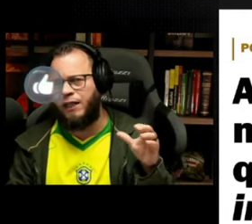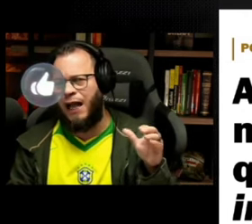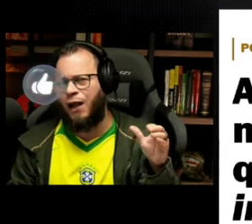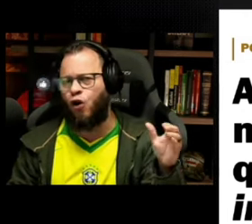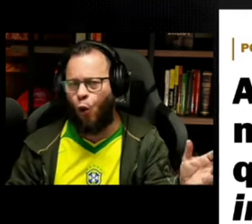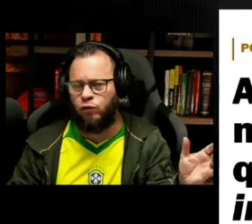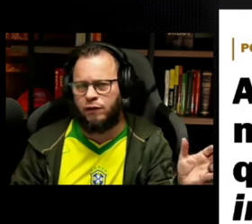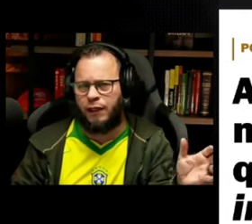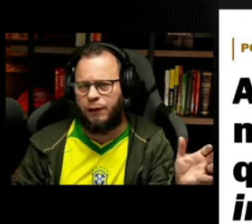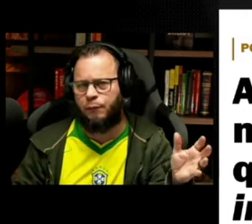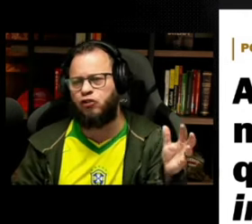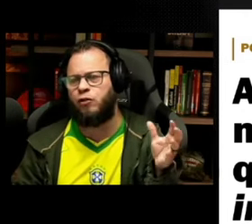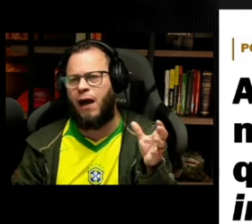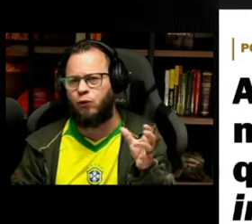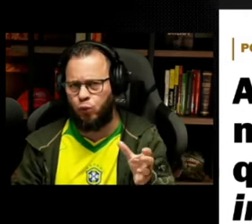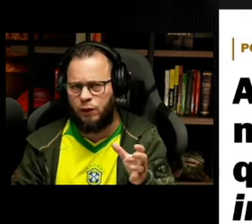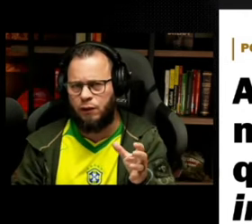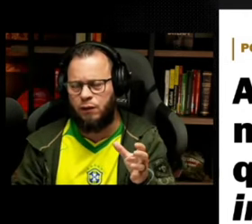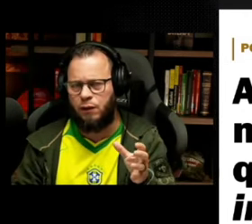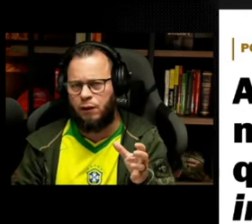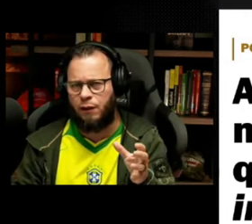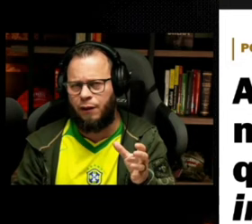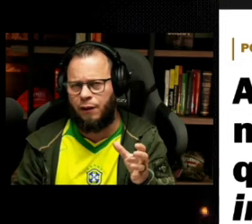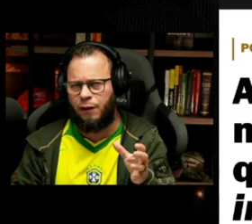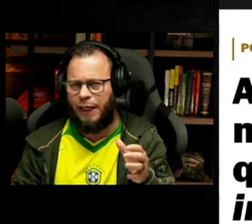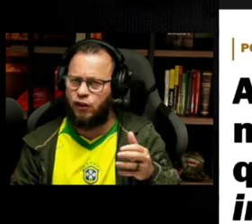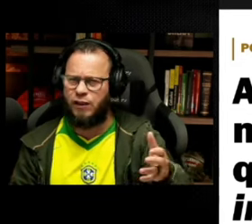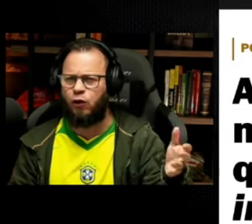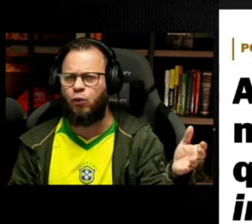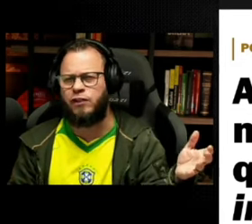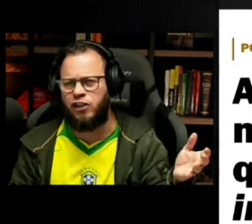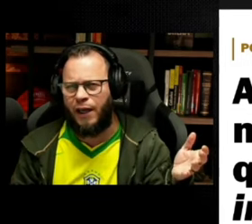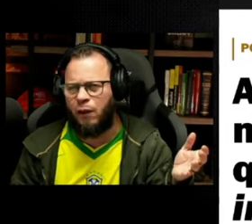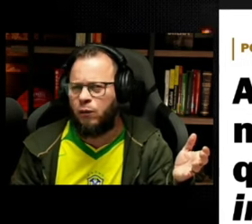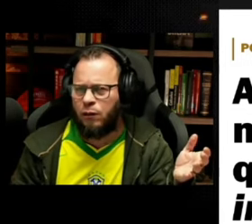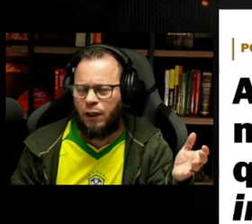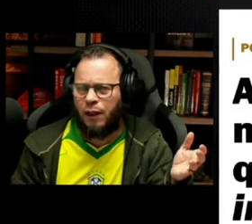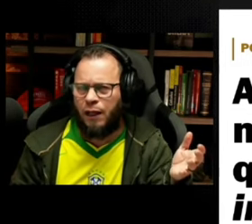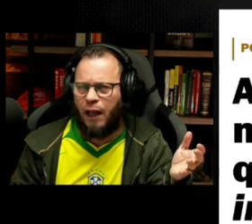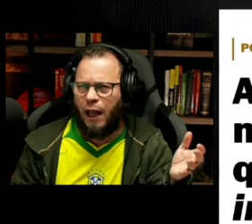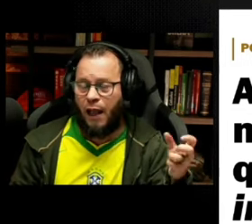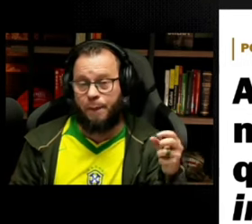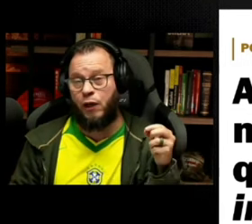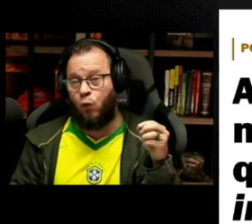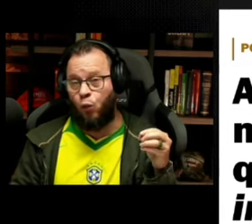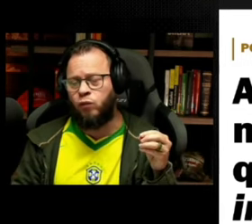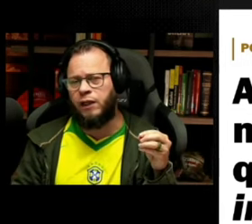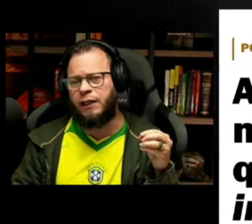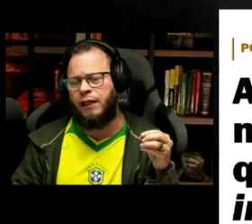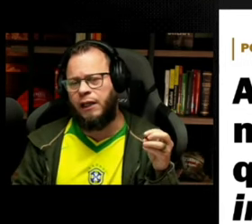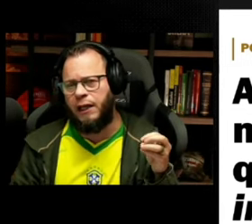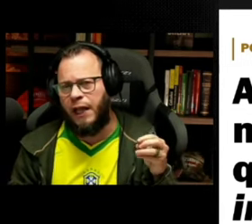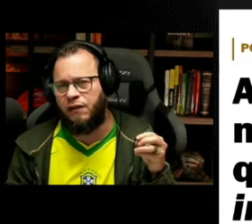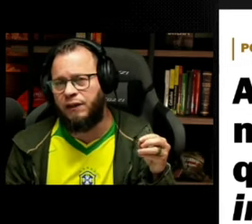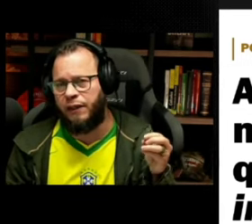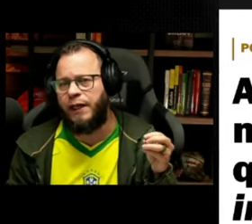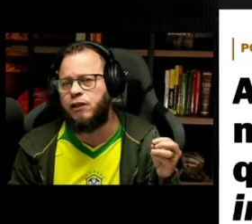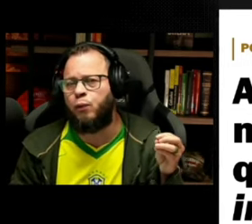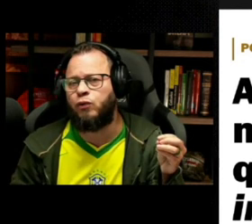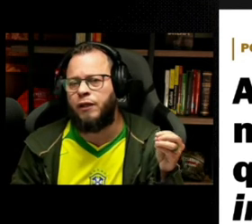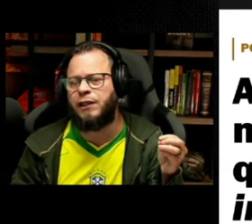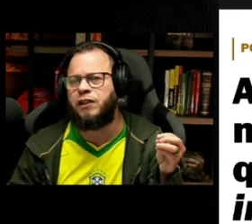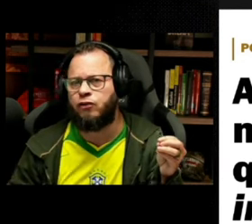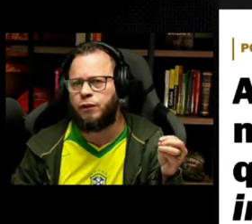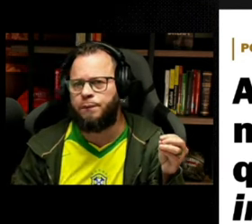que ficar contra impichar o Lula ele está contra Israel é a pergunta que ele vai ter que